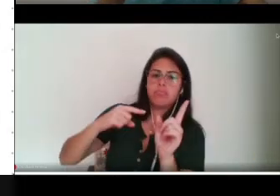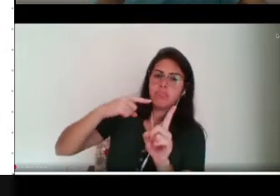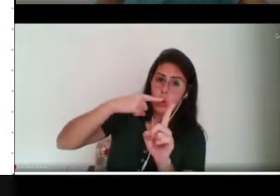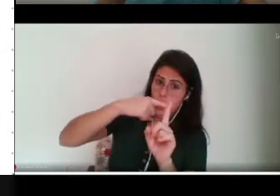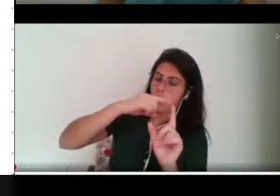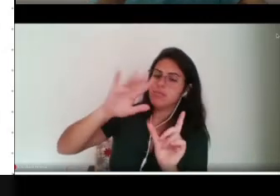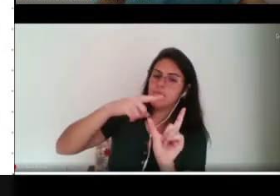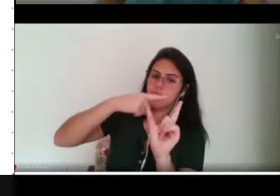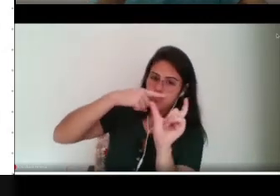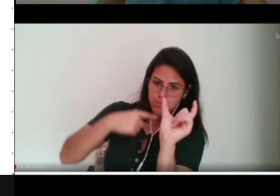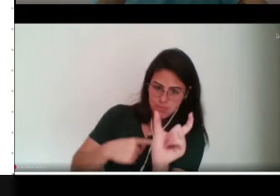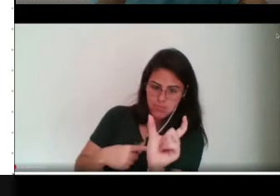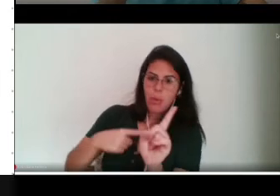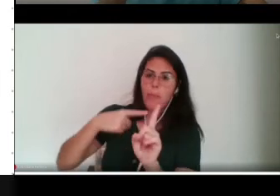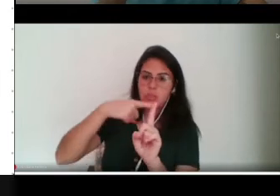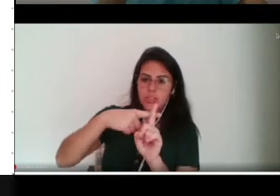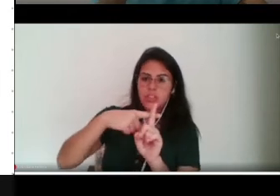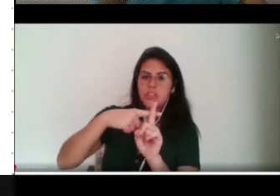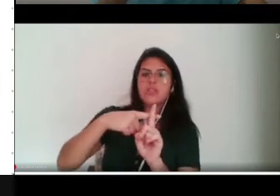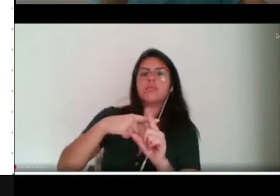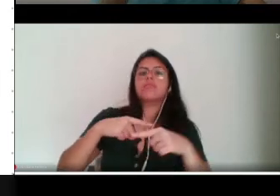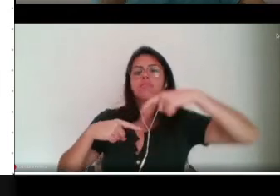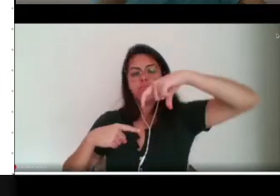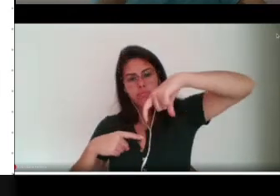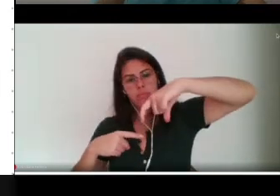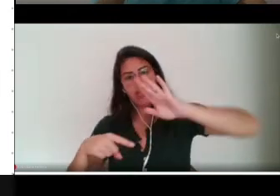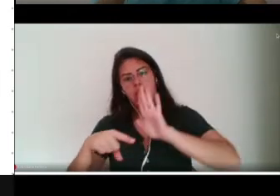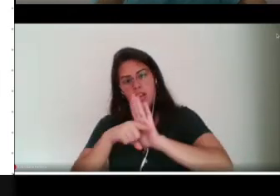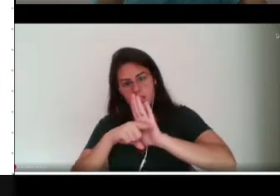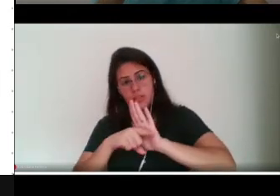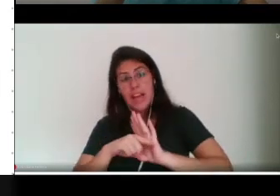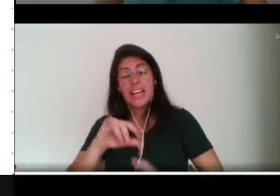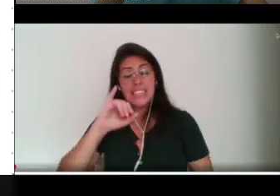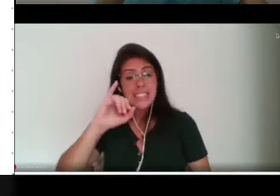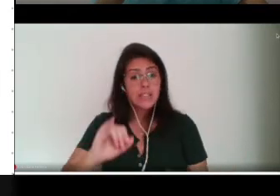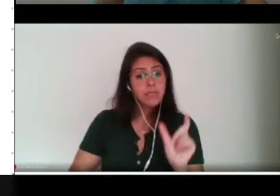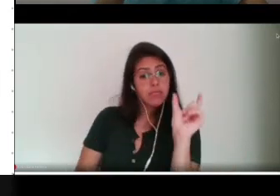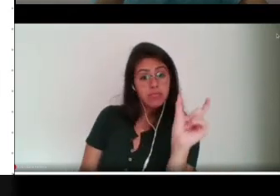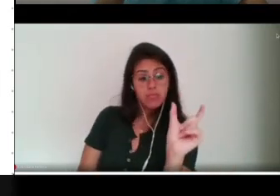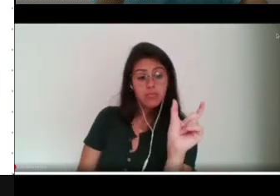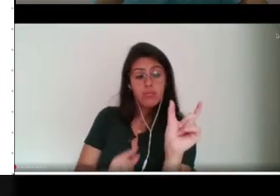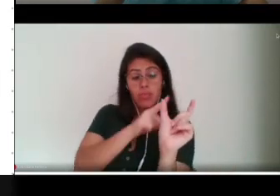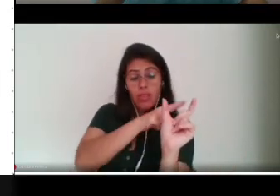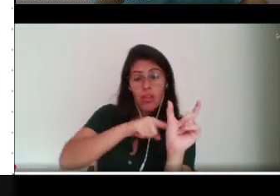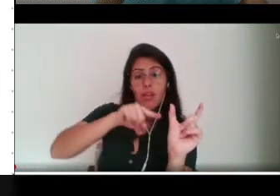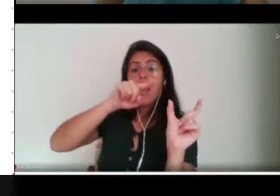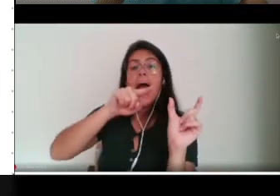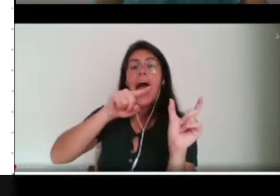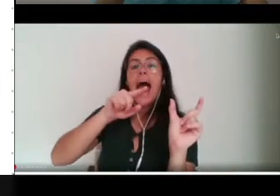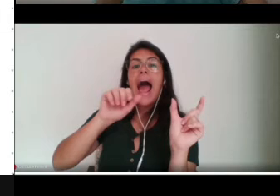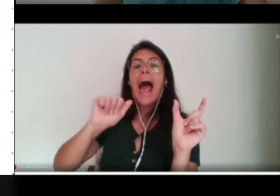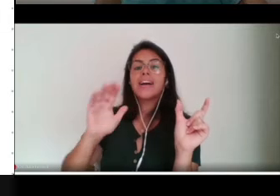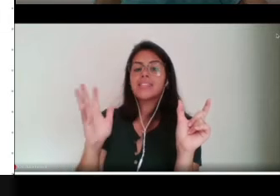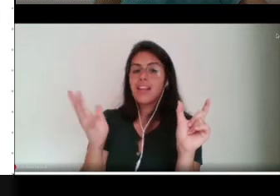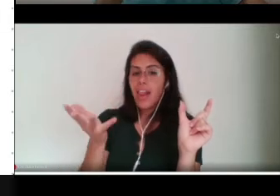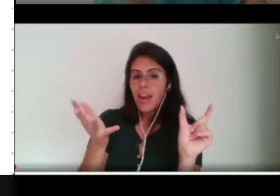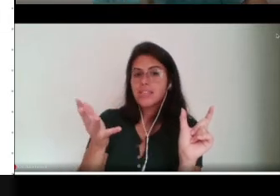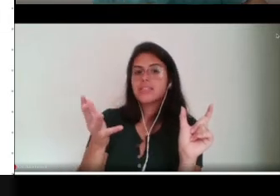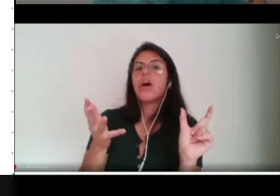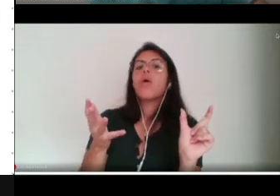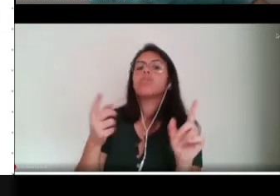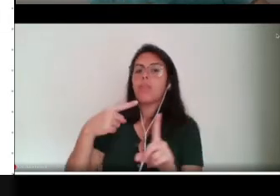é positiva e a velocidade é positiva, quer dizer que a velocidade aumenta em